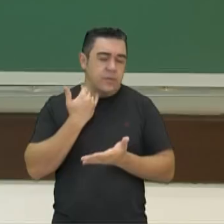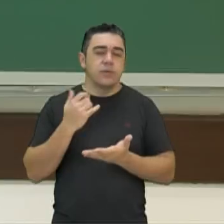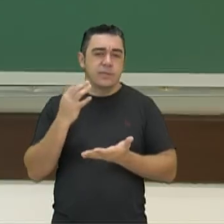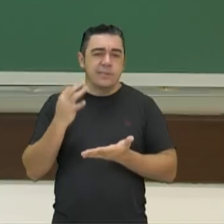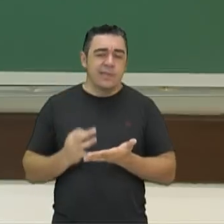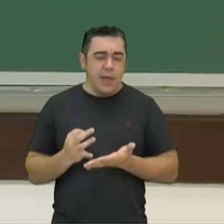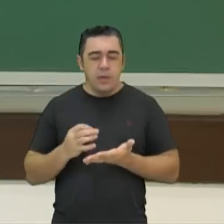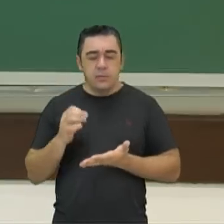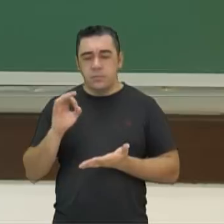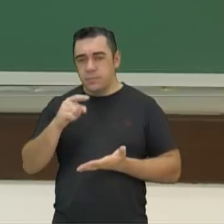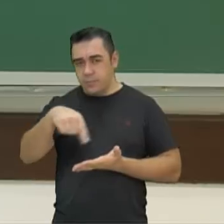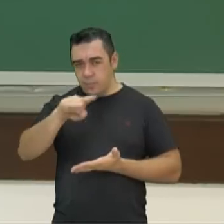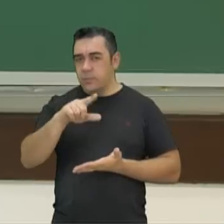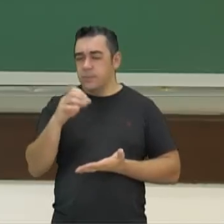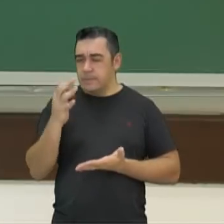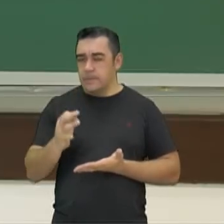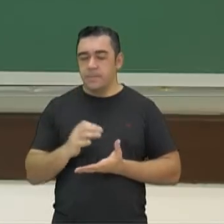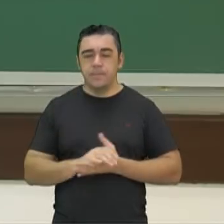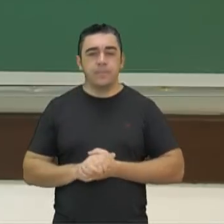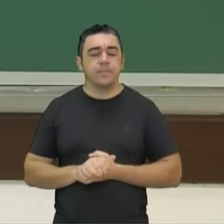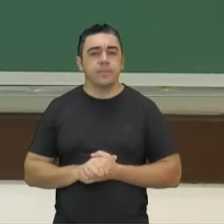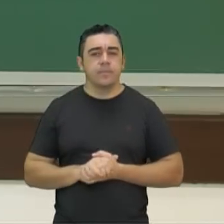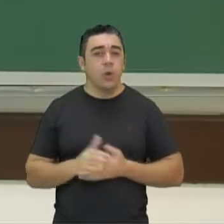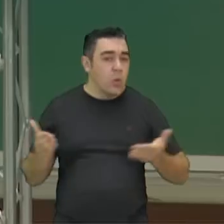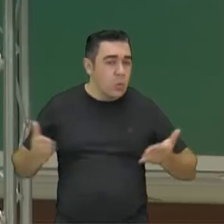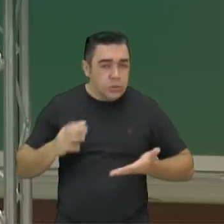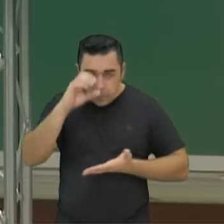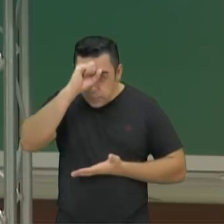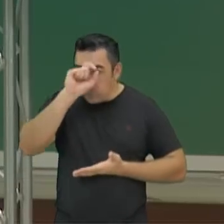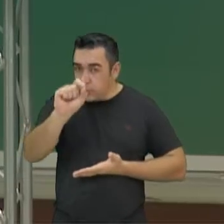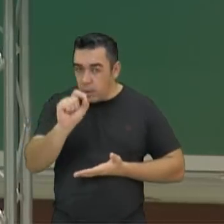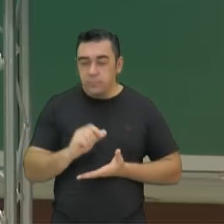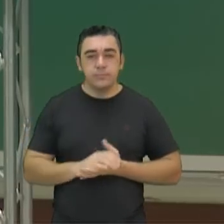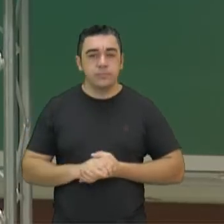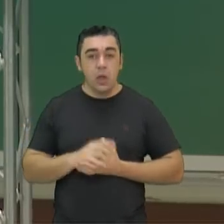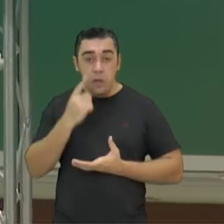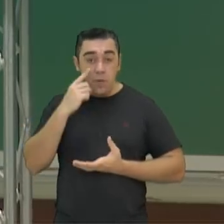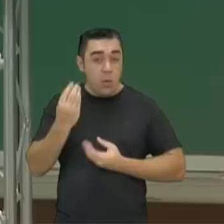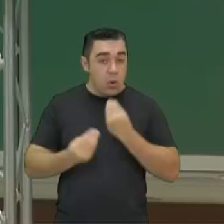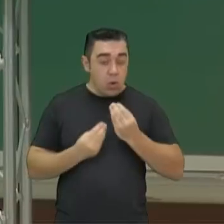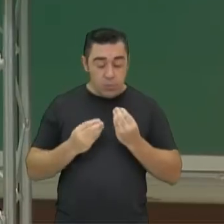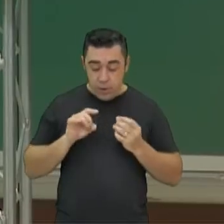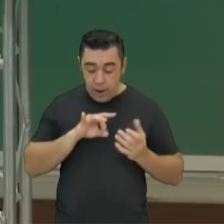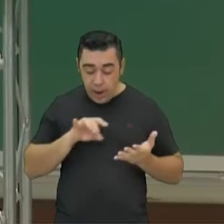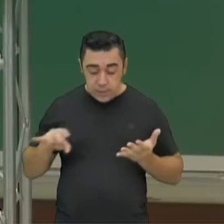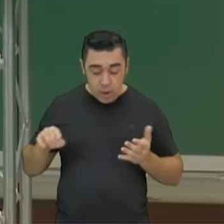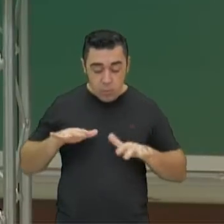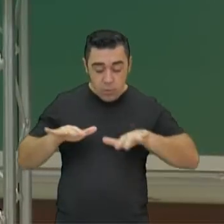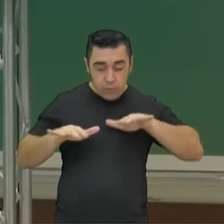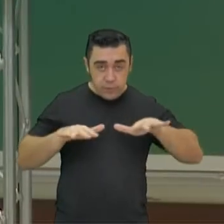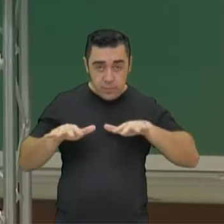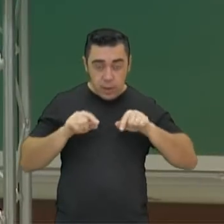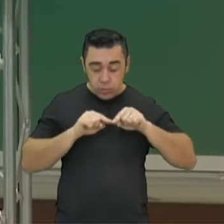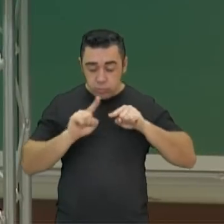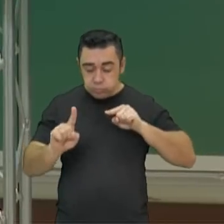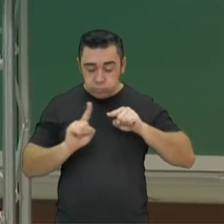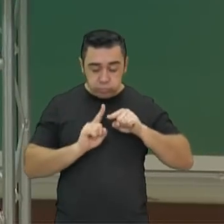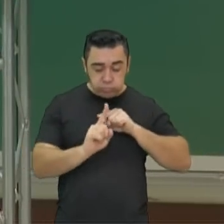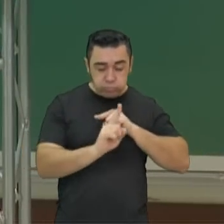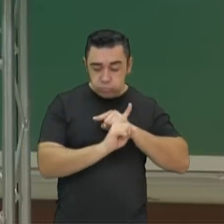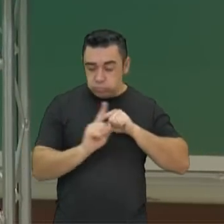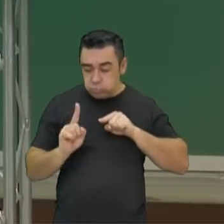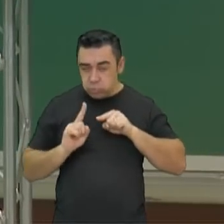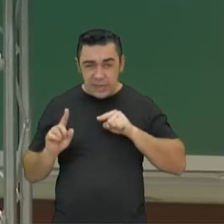que vocês não erraram essa questão. O que nós vimos hoje? As jogadas de cada peça, né, como elas se movimentam,